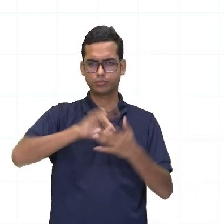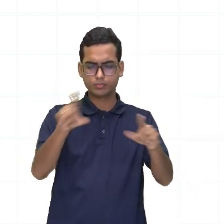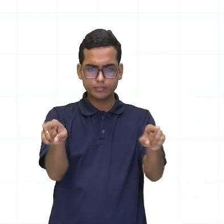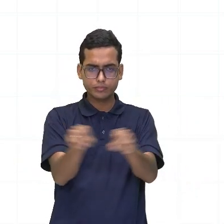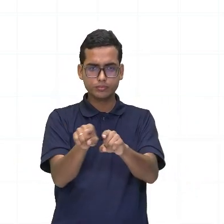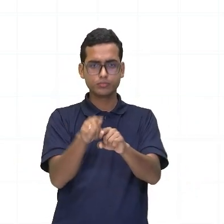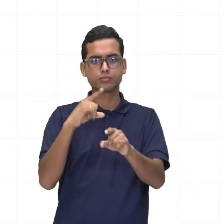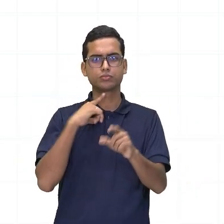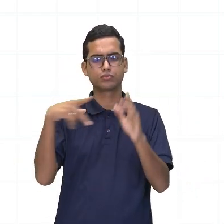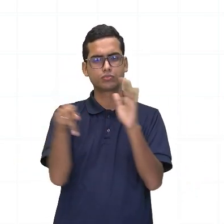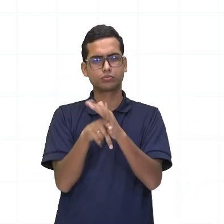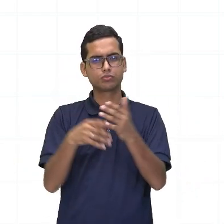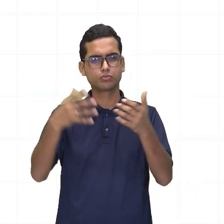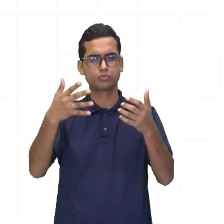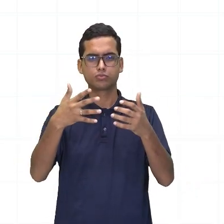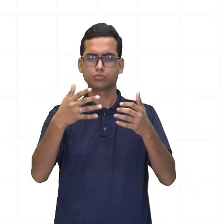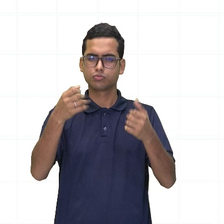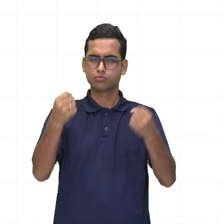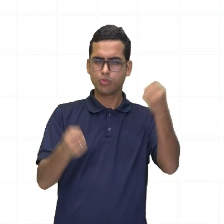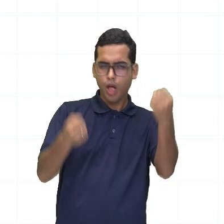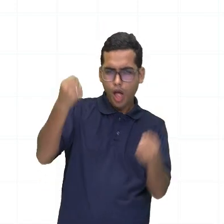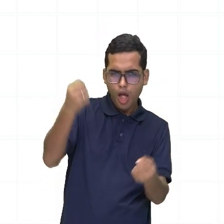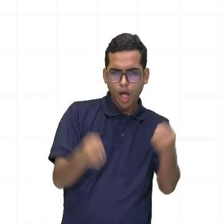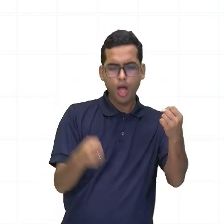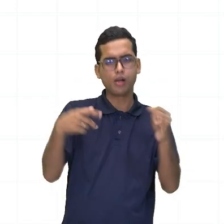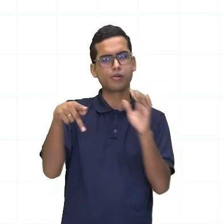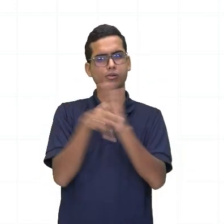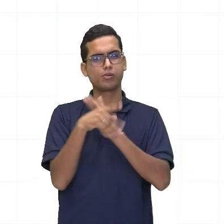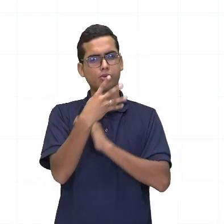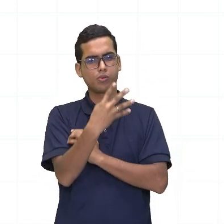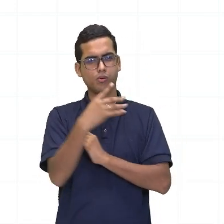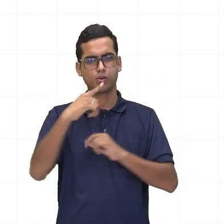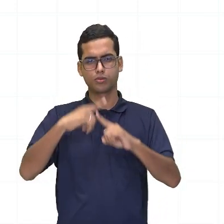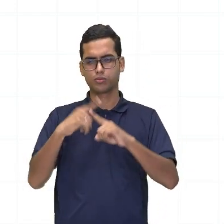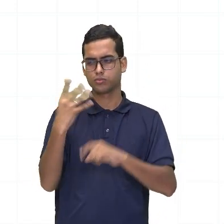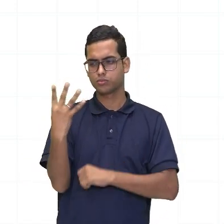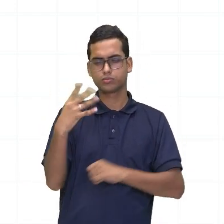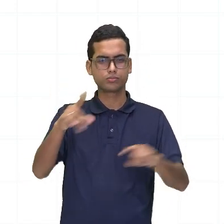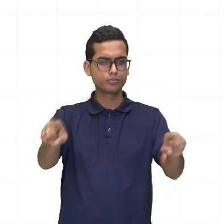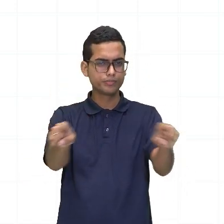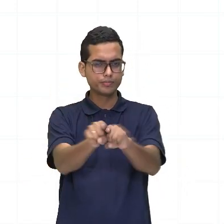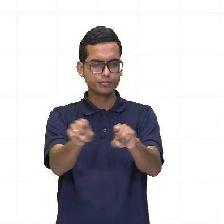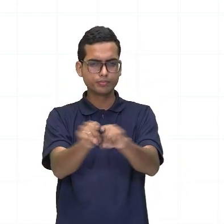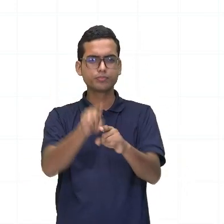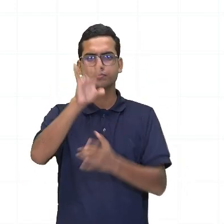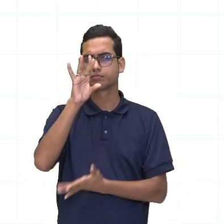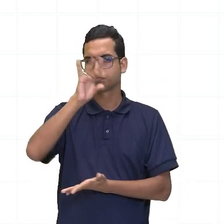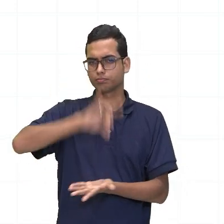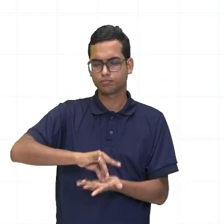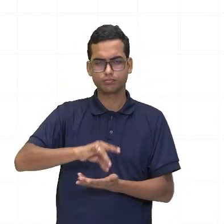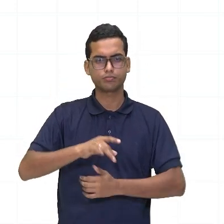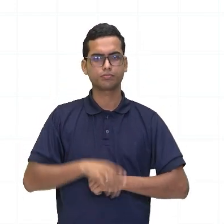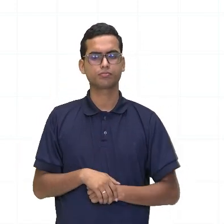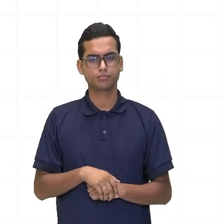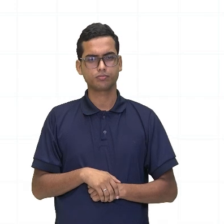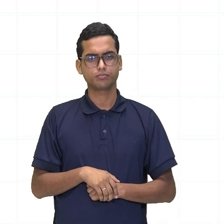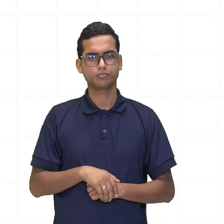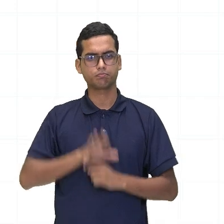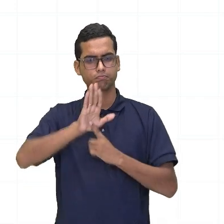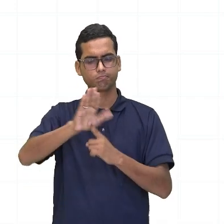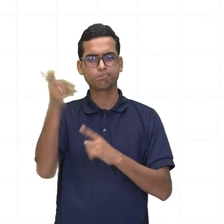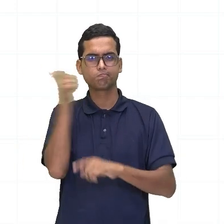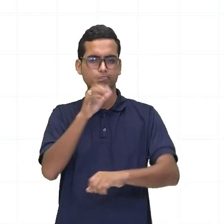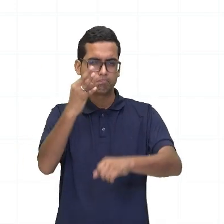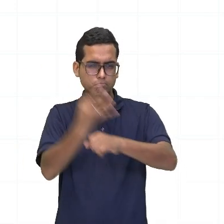de muita carga, né, que precisam transportar grandes cargas e aí vão suportar mais, né? E aí